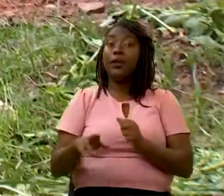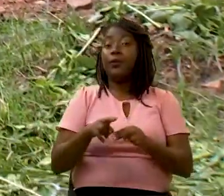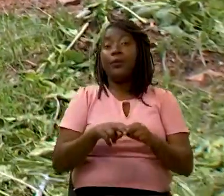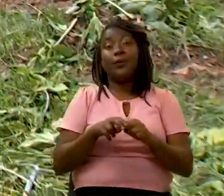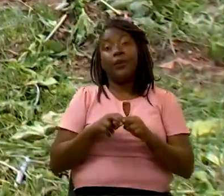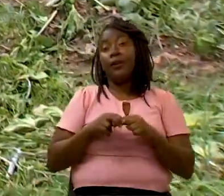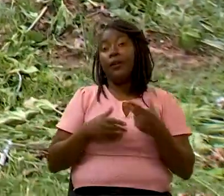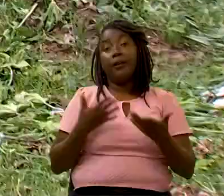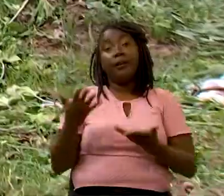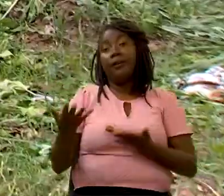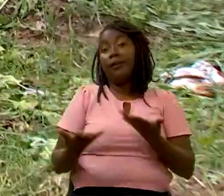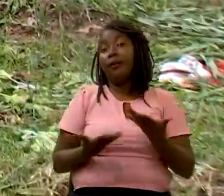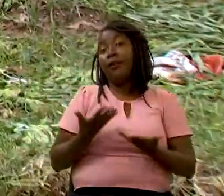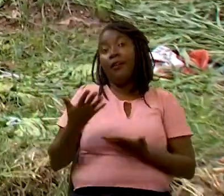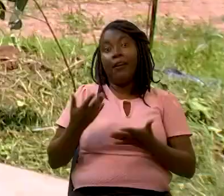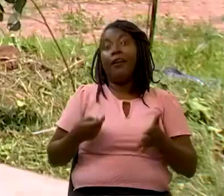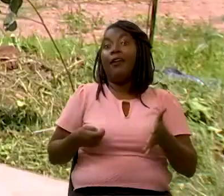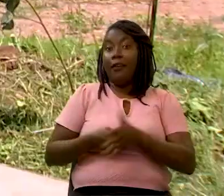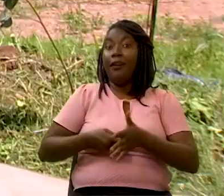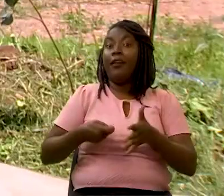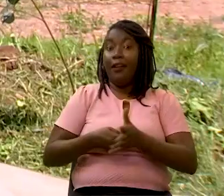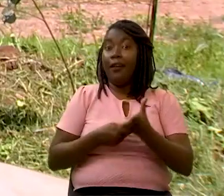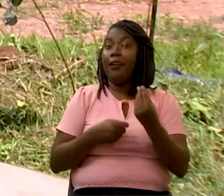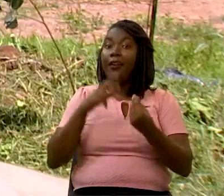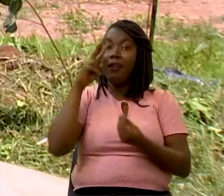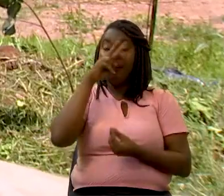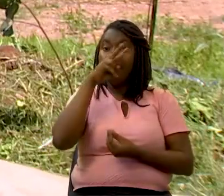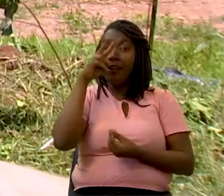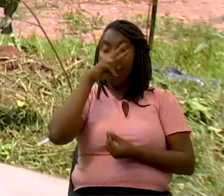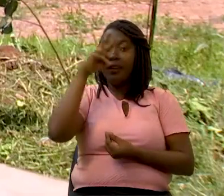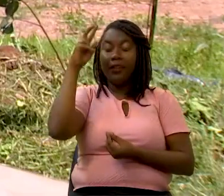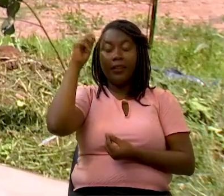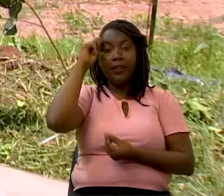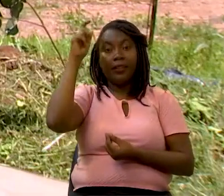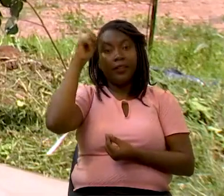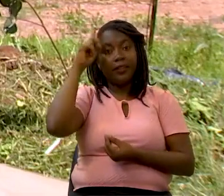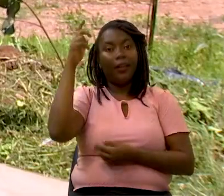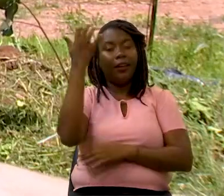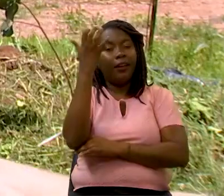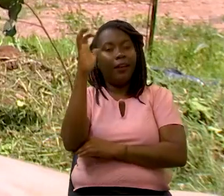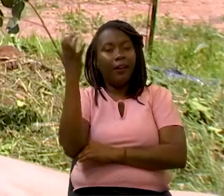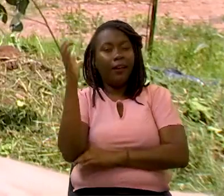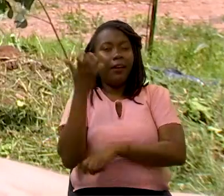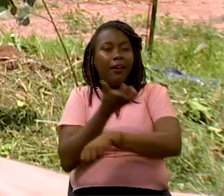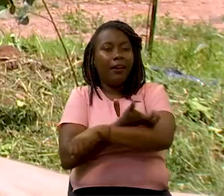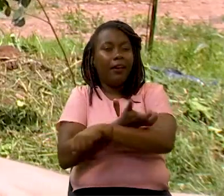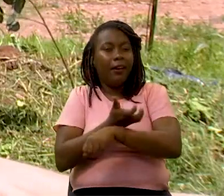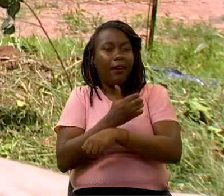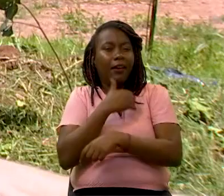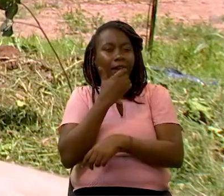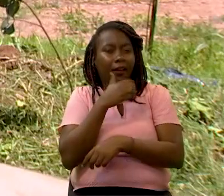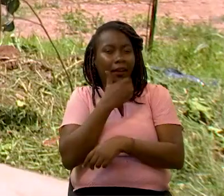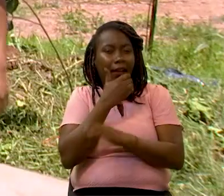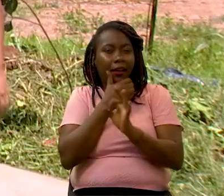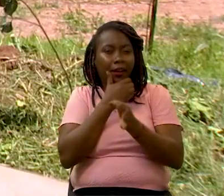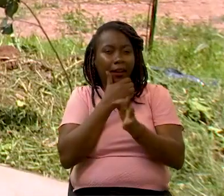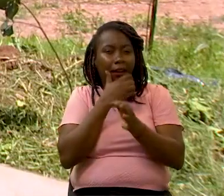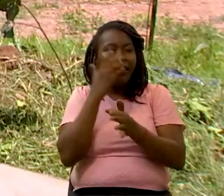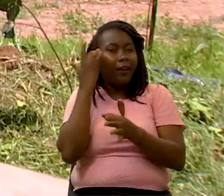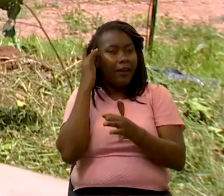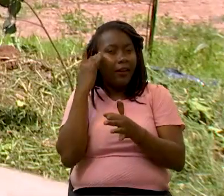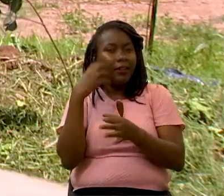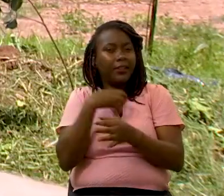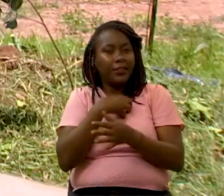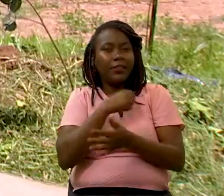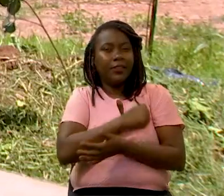crianças, porque eles estavam bem engajados já nessa ideia das árvores, das plantas, das frutas, né? Que